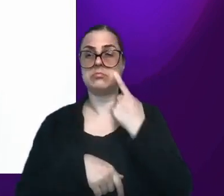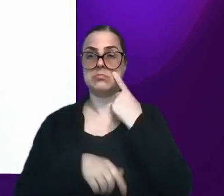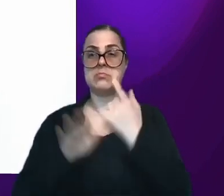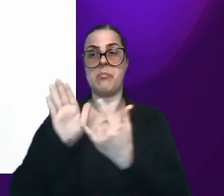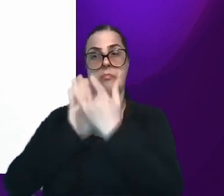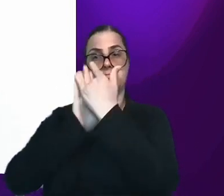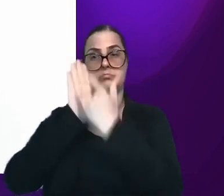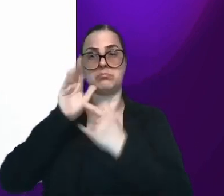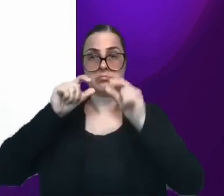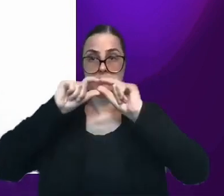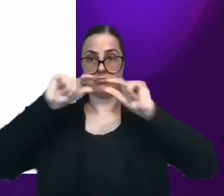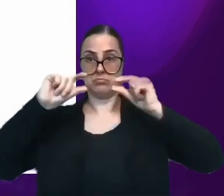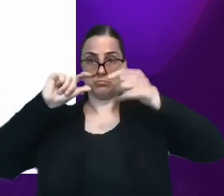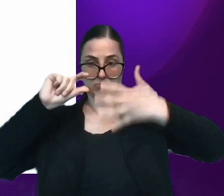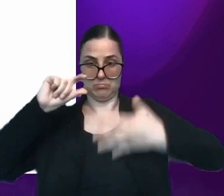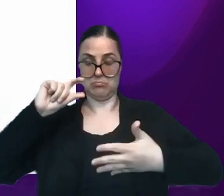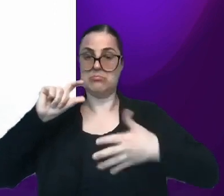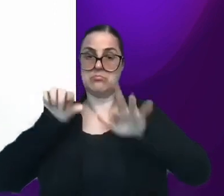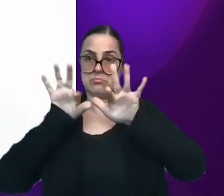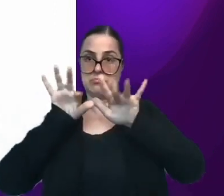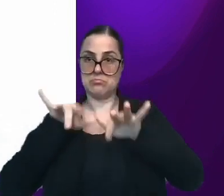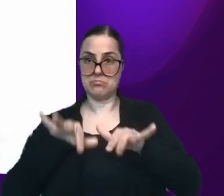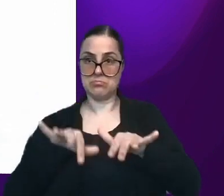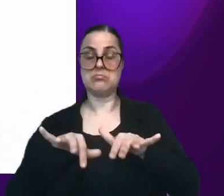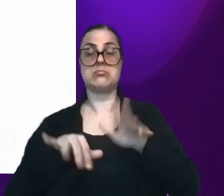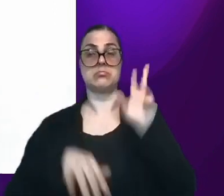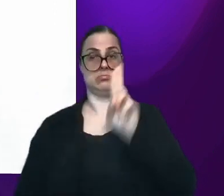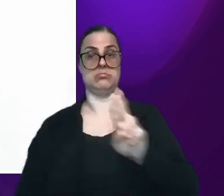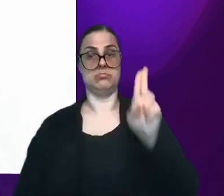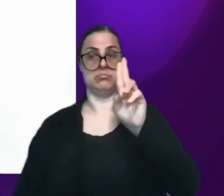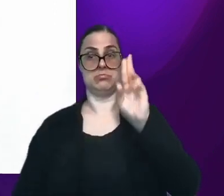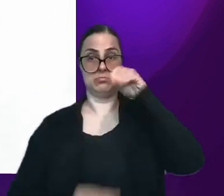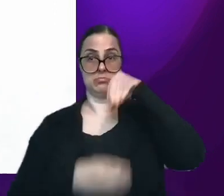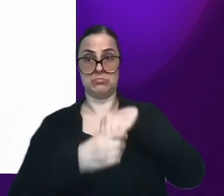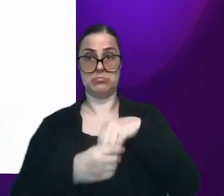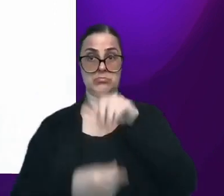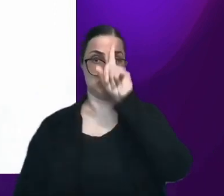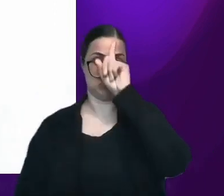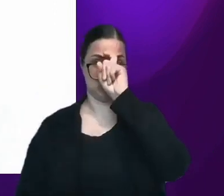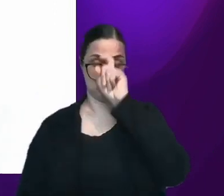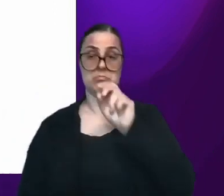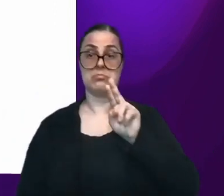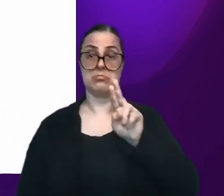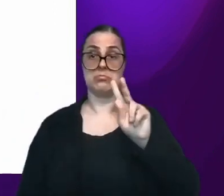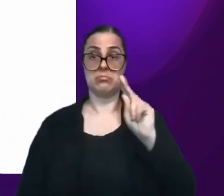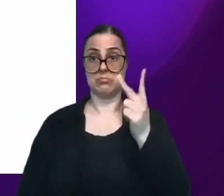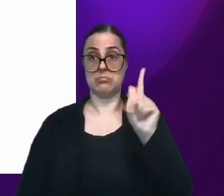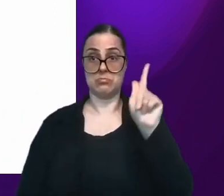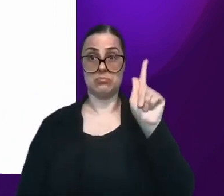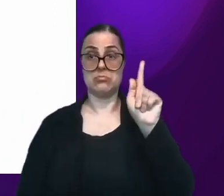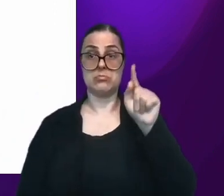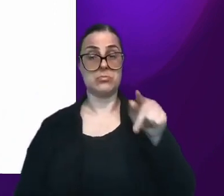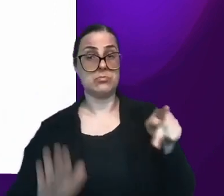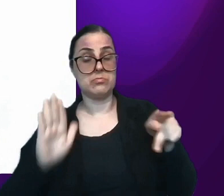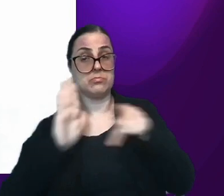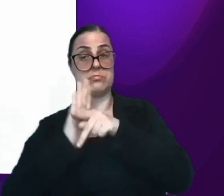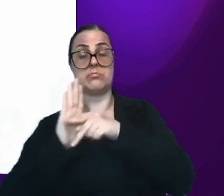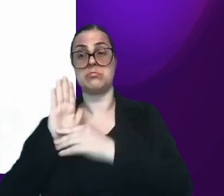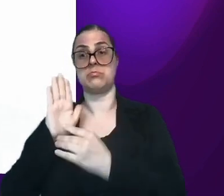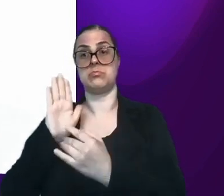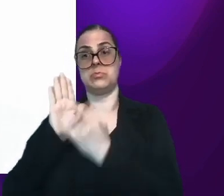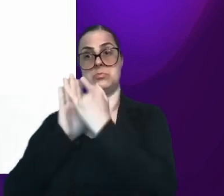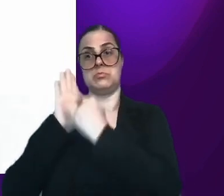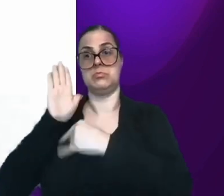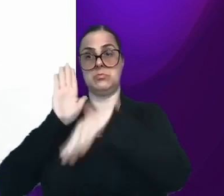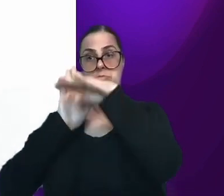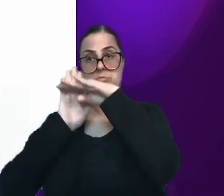que a gente utiliza nos hospitais da UHG como parte aí de um protocolo que foi até elaborado